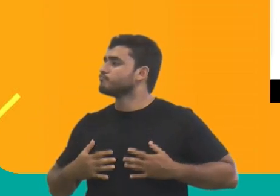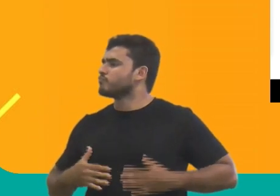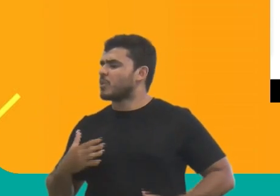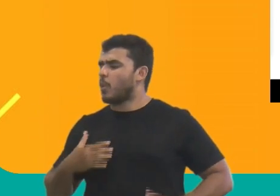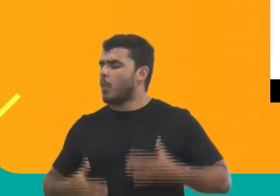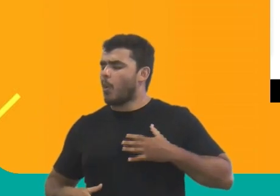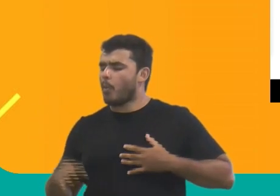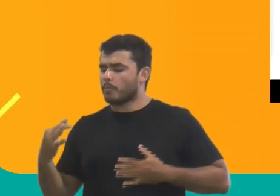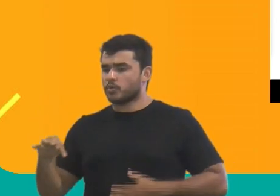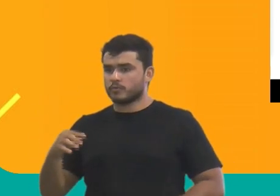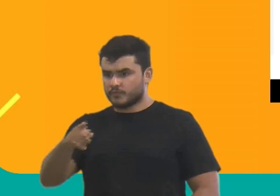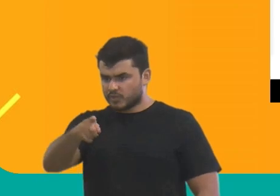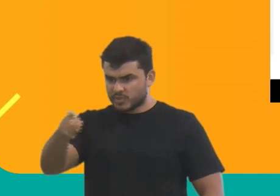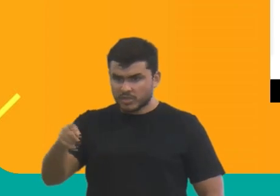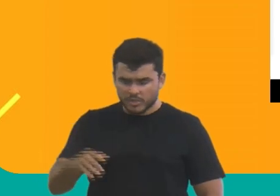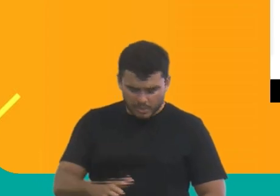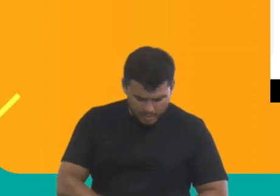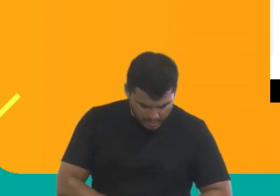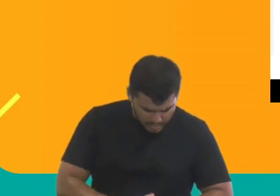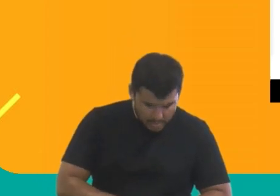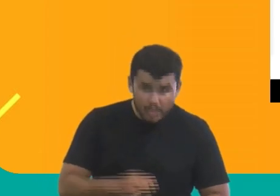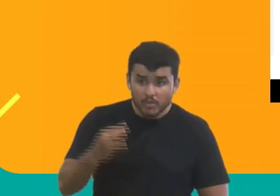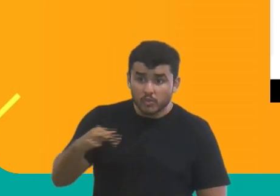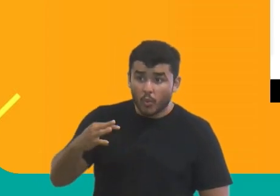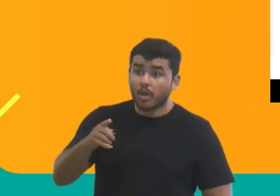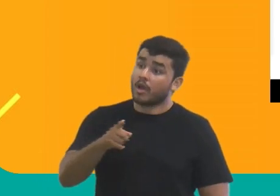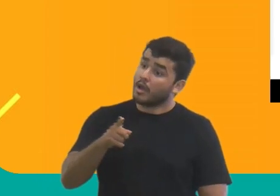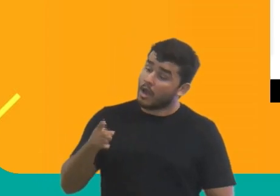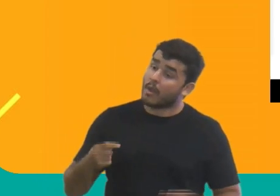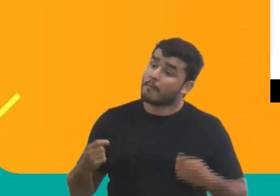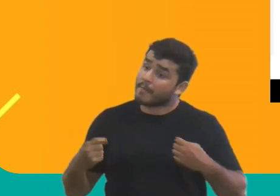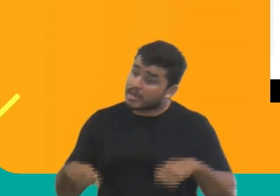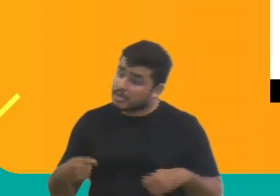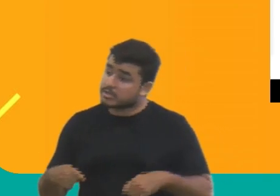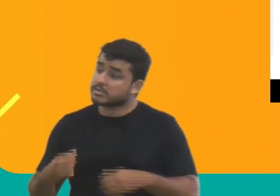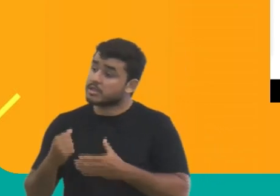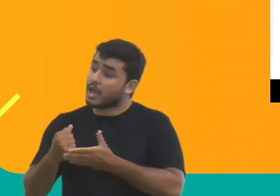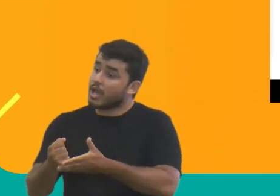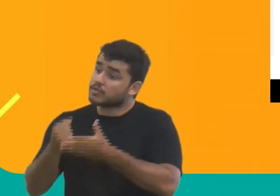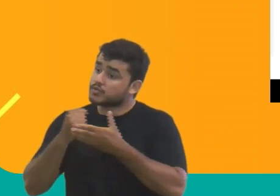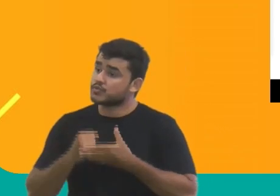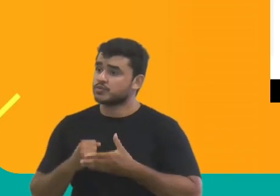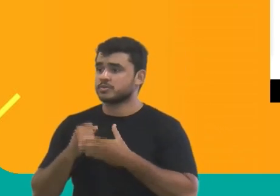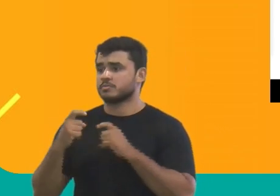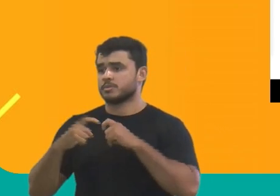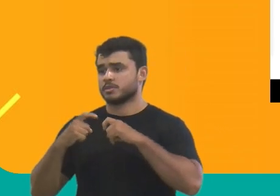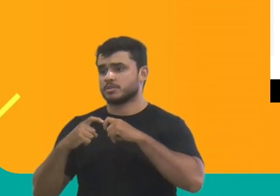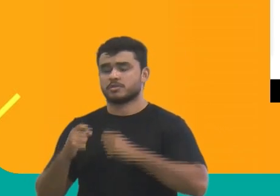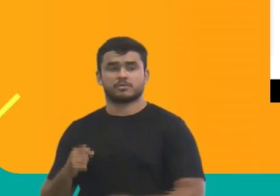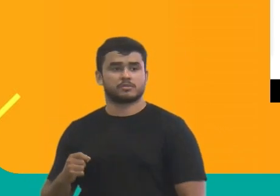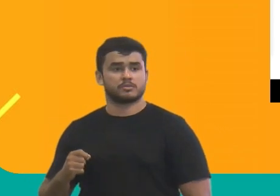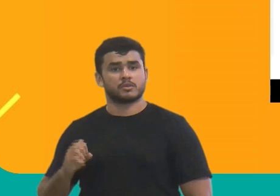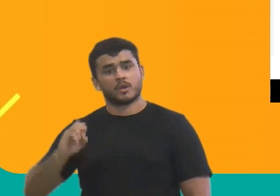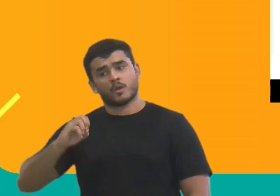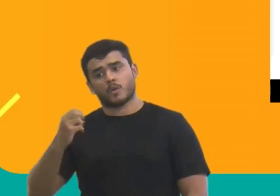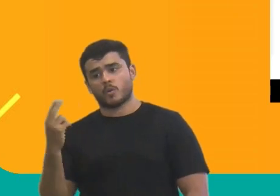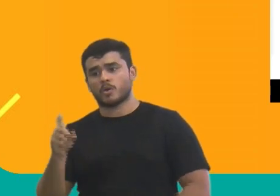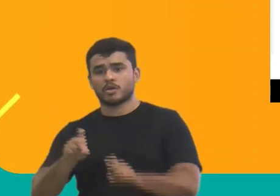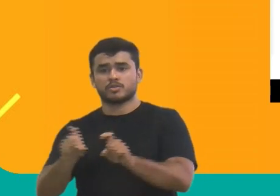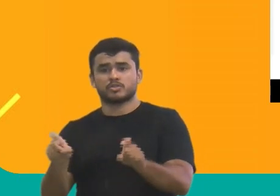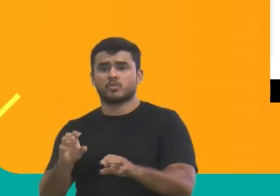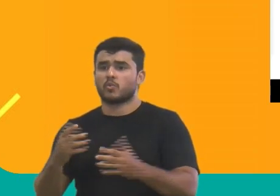dores nas suas pernas, você precisa procurar uma ajuda. É com médico, é com ginecologista, é